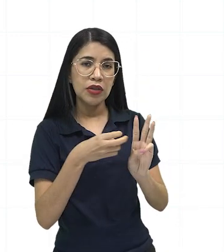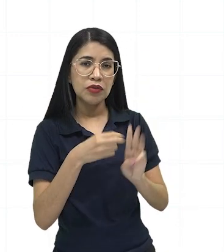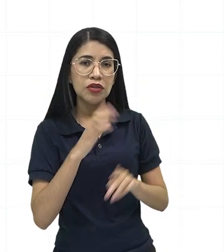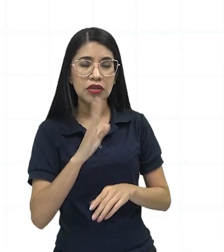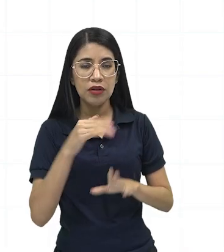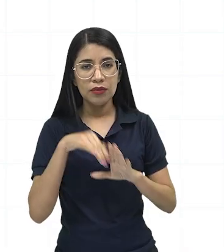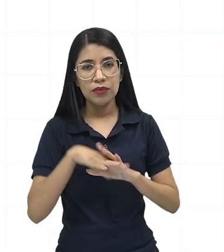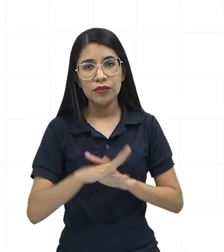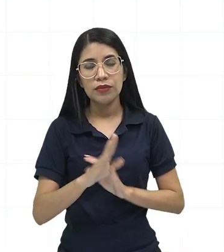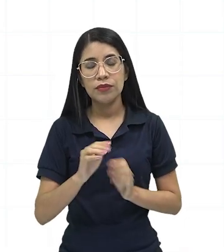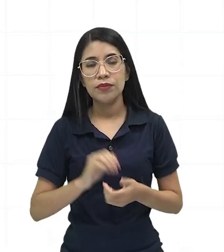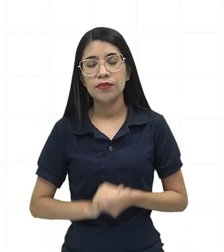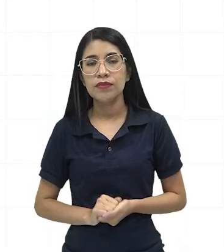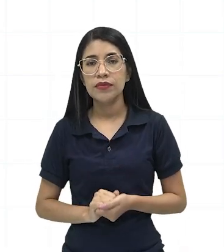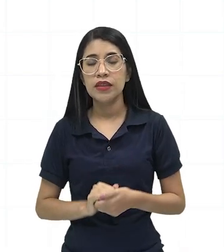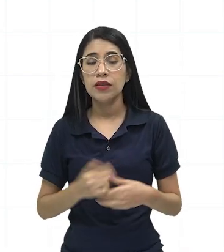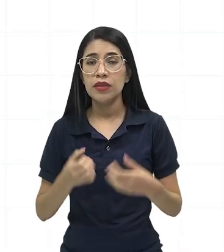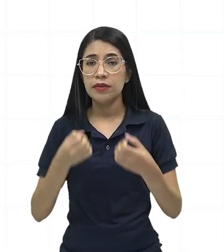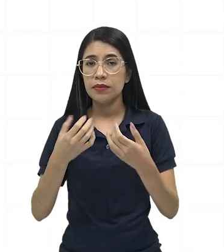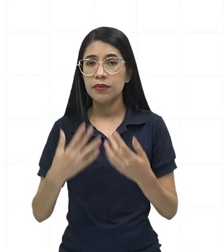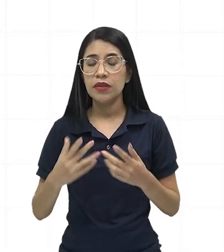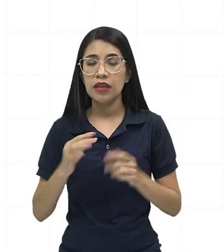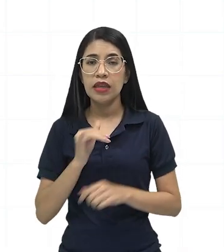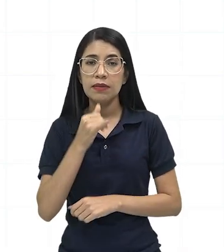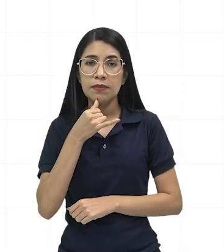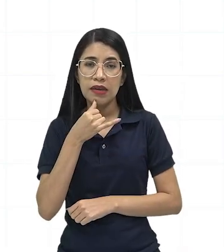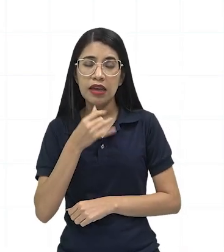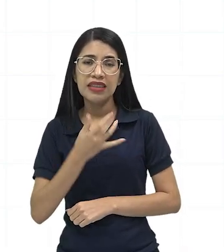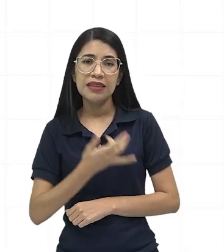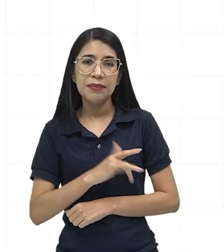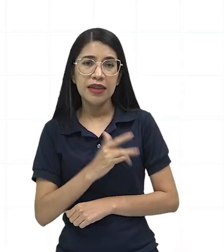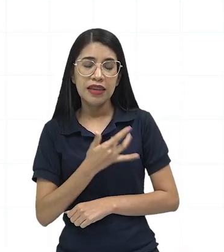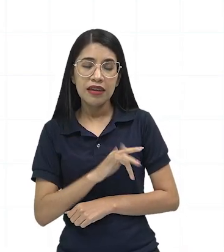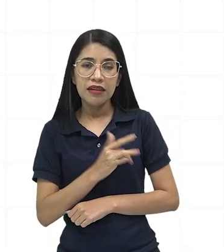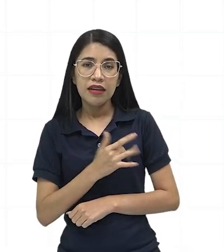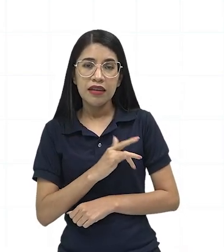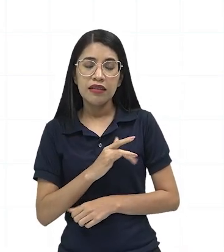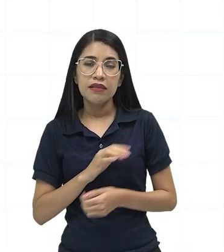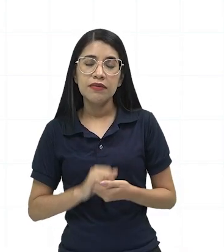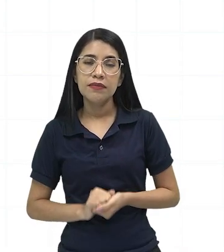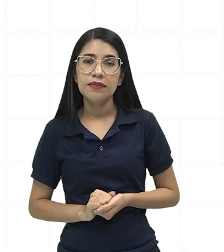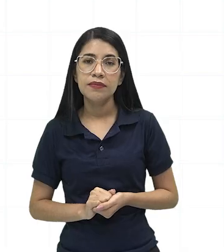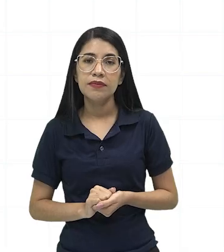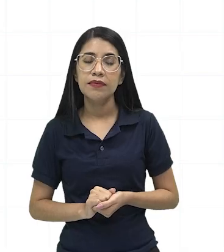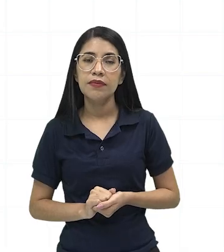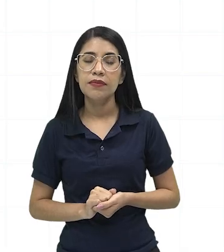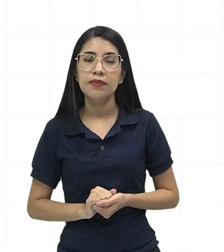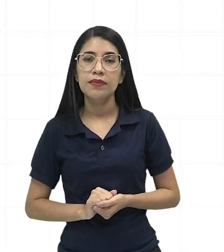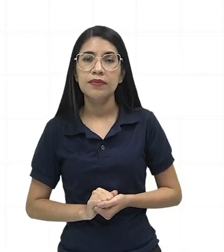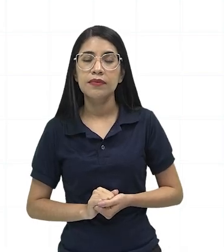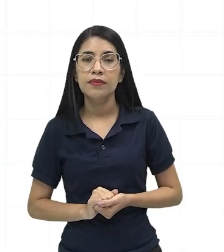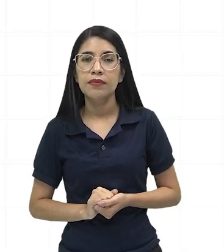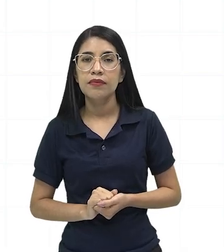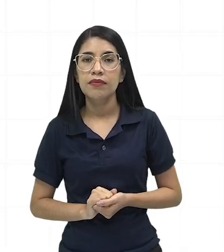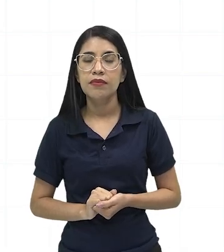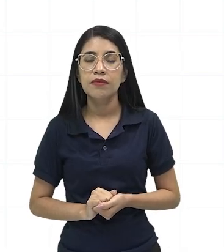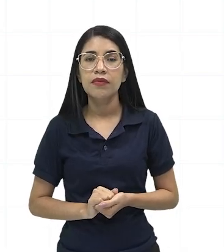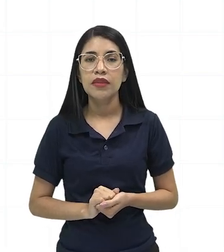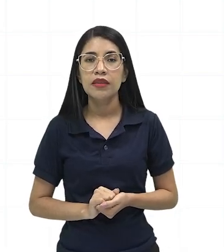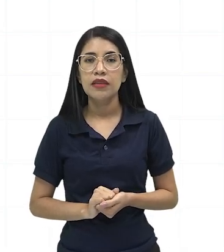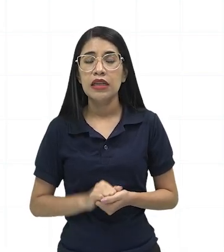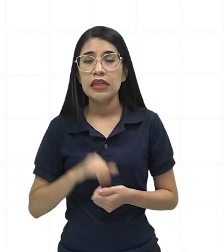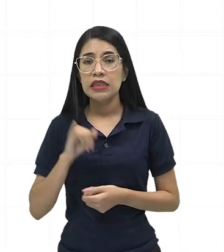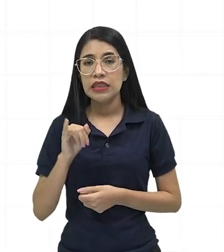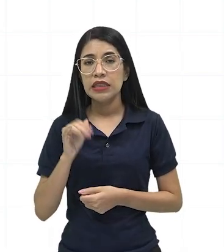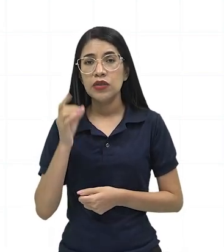habituado. Aí ele diz: que pena, que lamentação, em razão disso. Se fosse